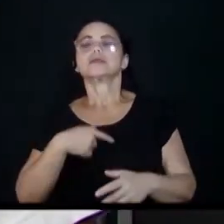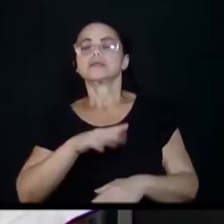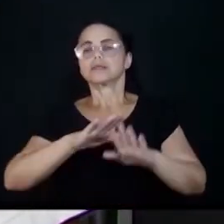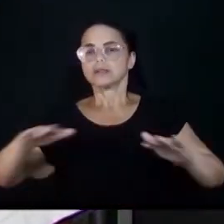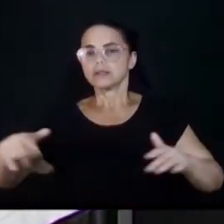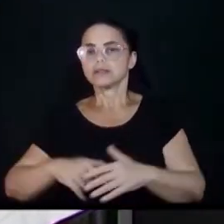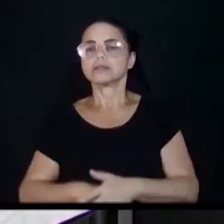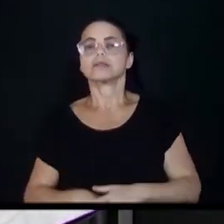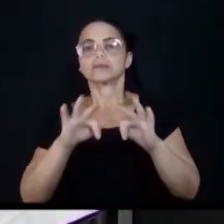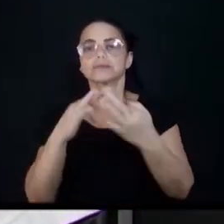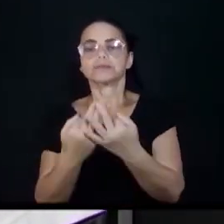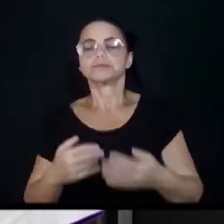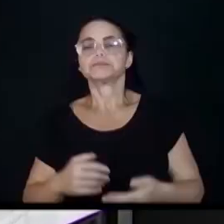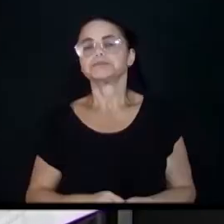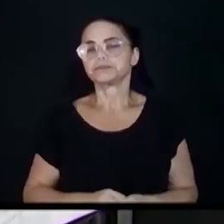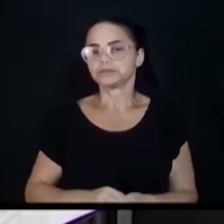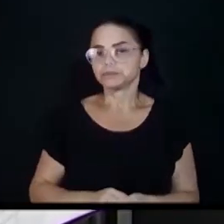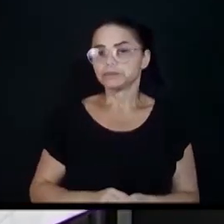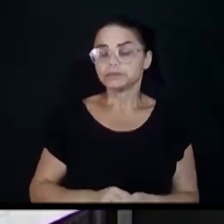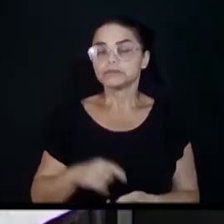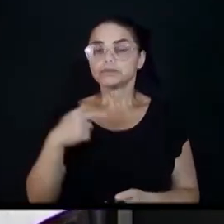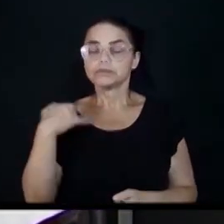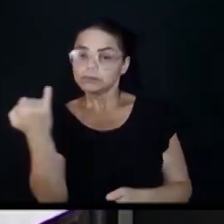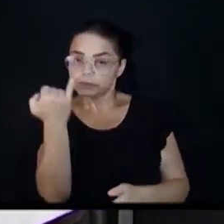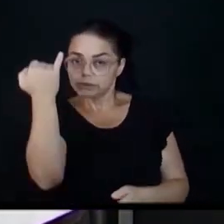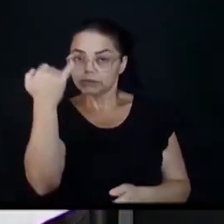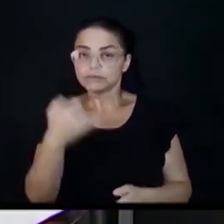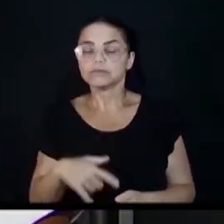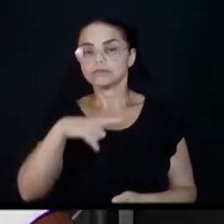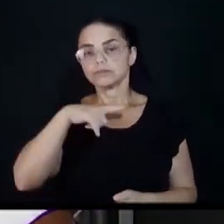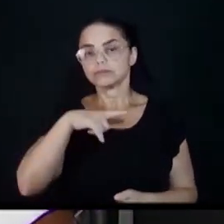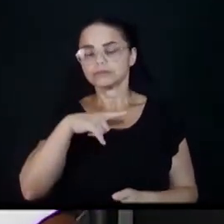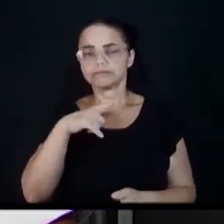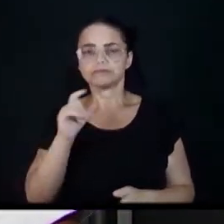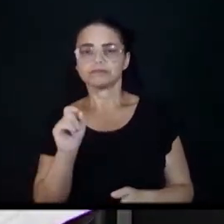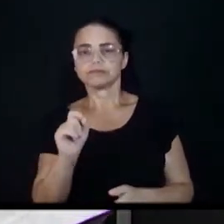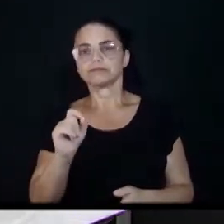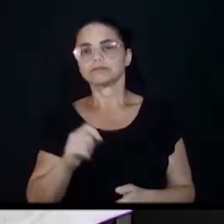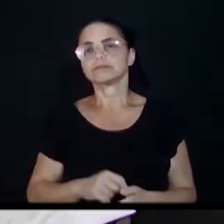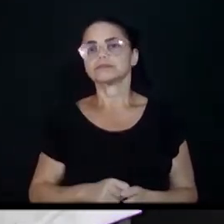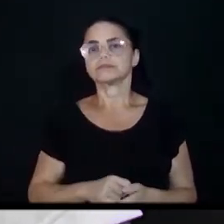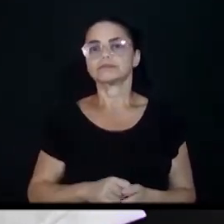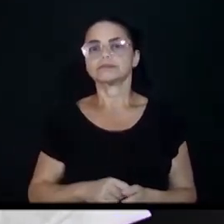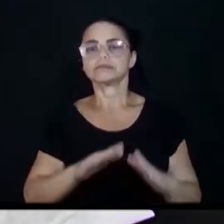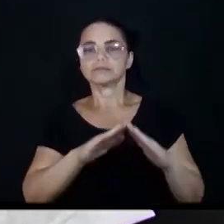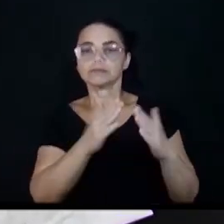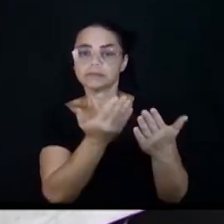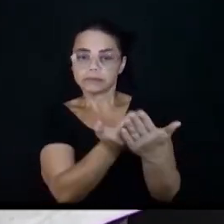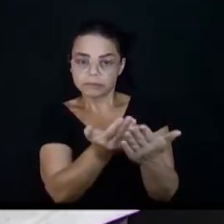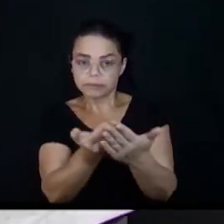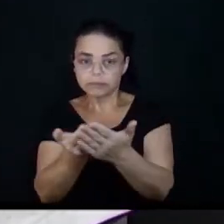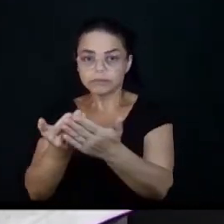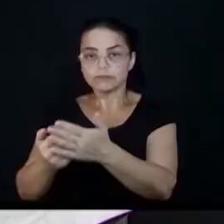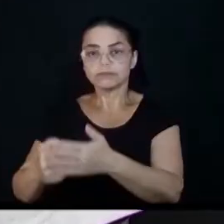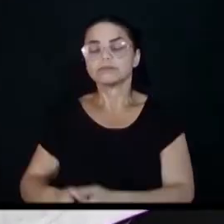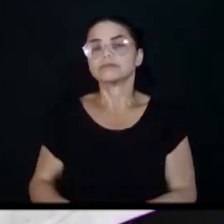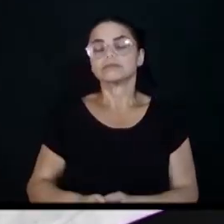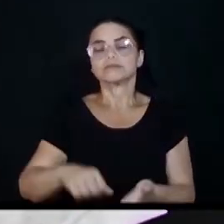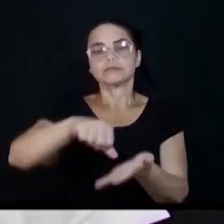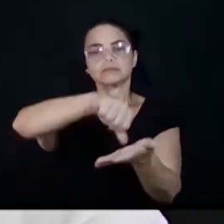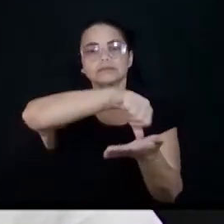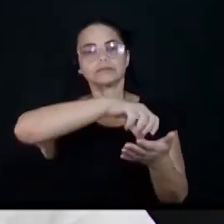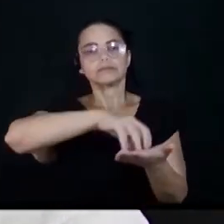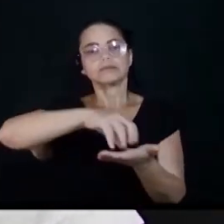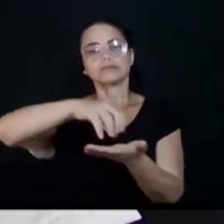famílias. E é importante que a gente tem que contar com as escolas, com os centros de saúde, com o CREAS, com